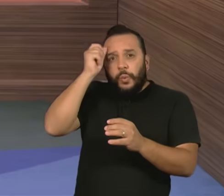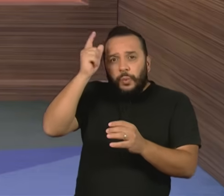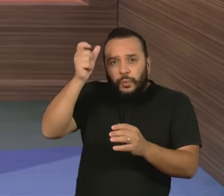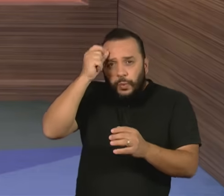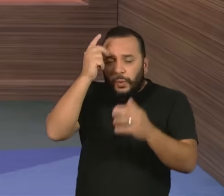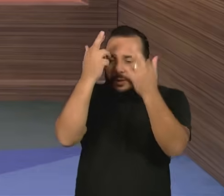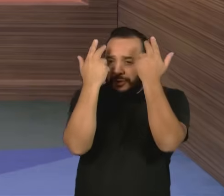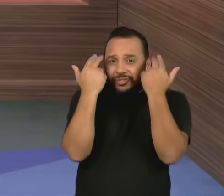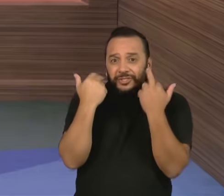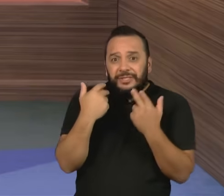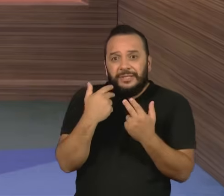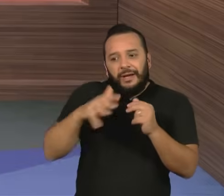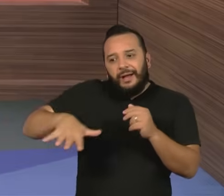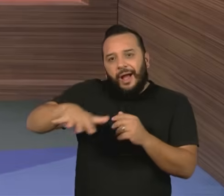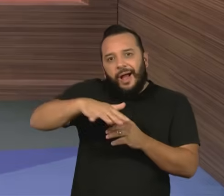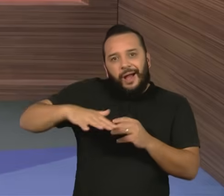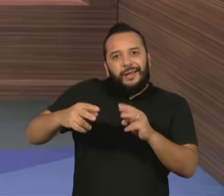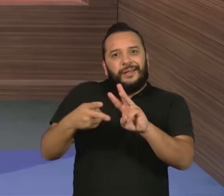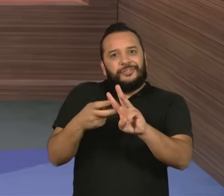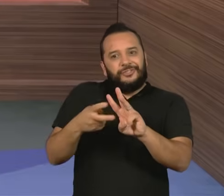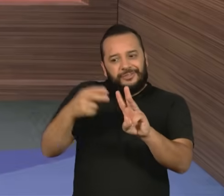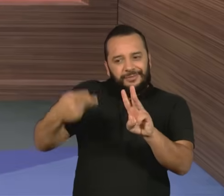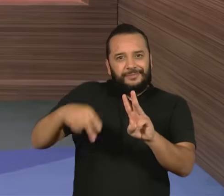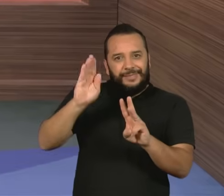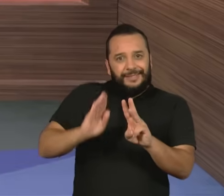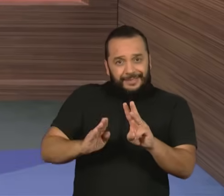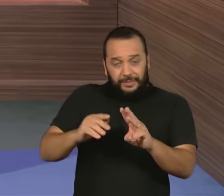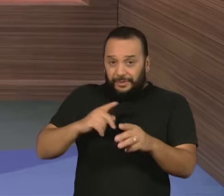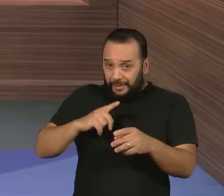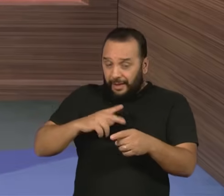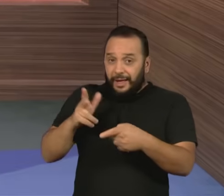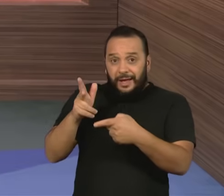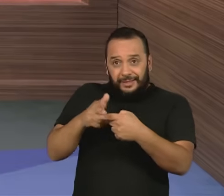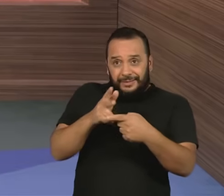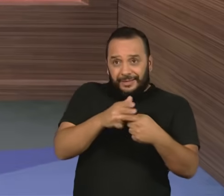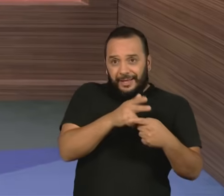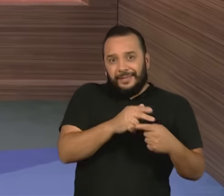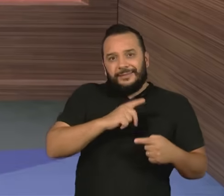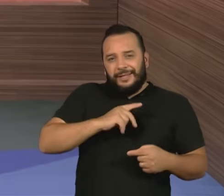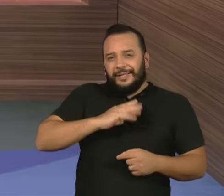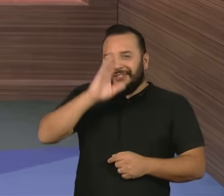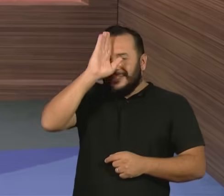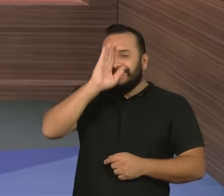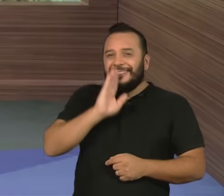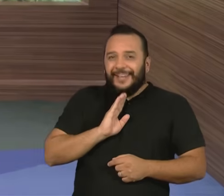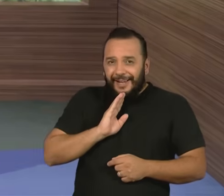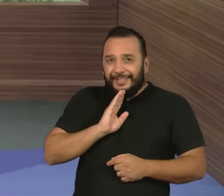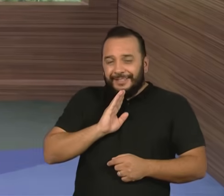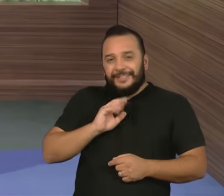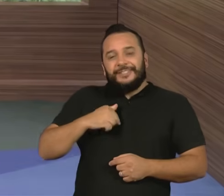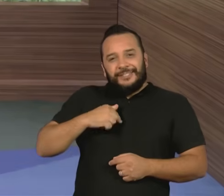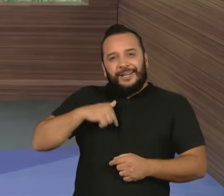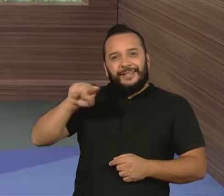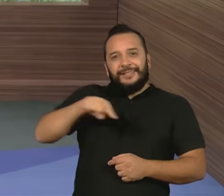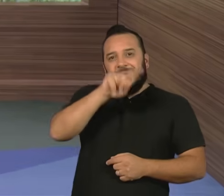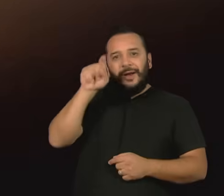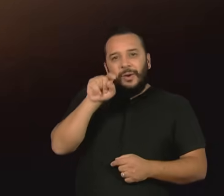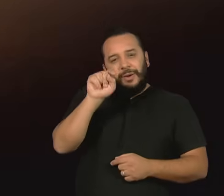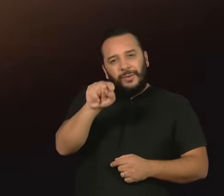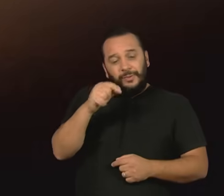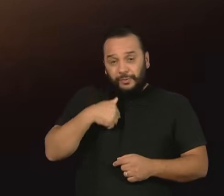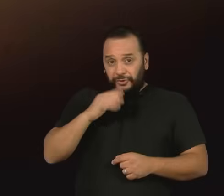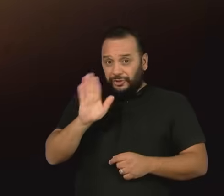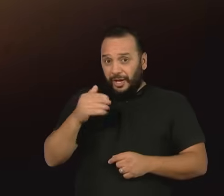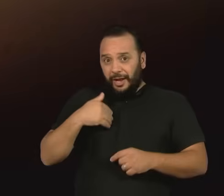territórios indígenas do Brasil. A série está disponível na plataforma gratuita de streaming Itaú Cultural Play.